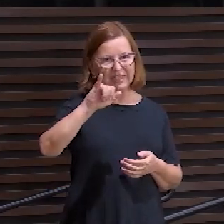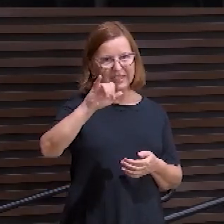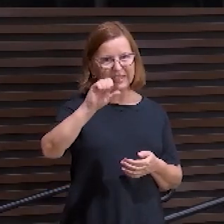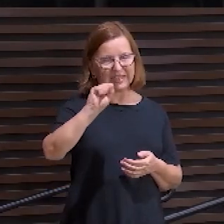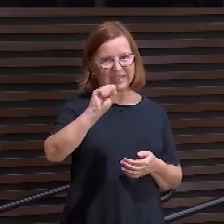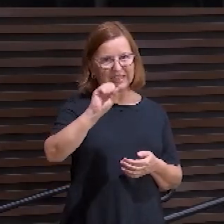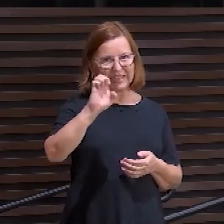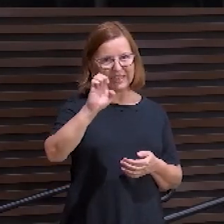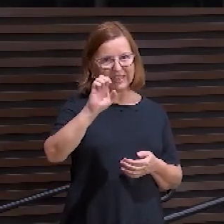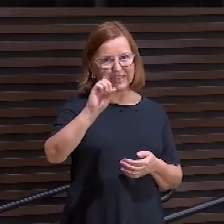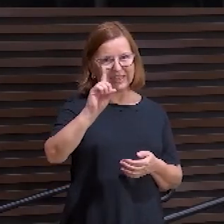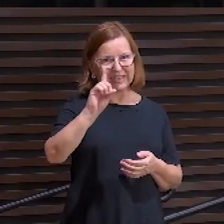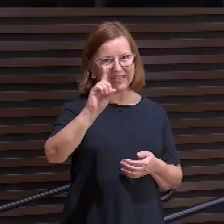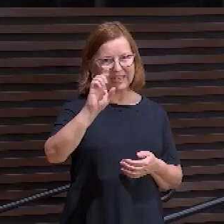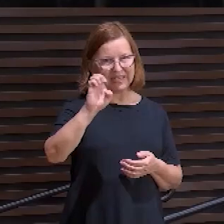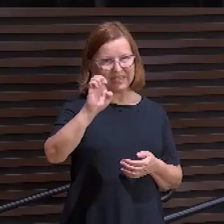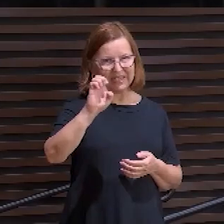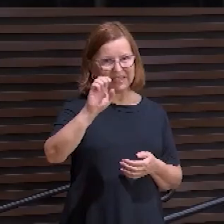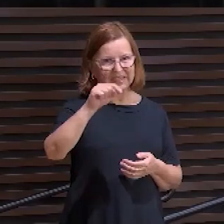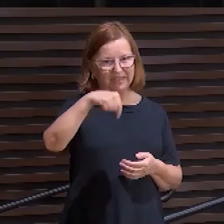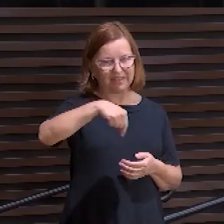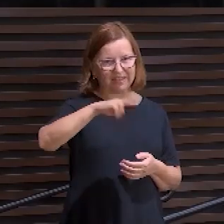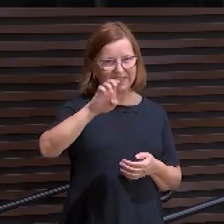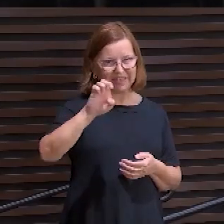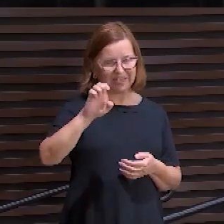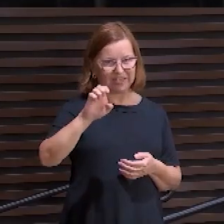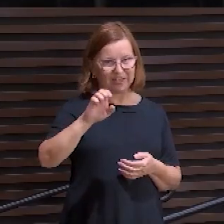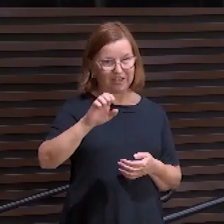Diferente do sacerdócio de Arão.